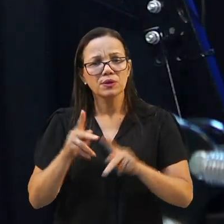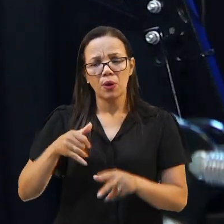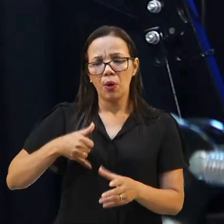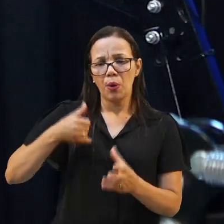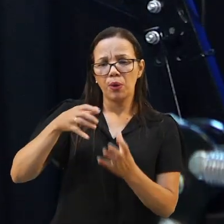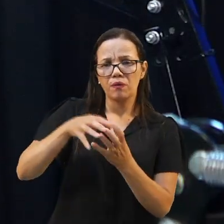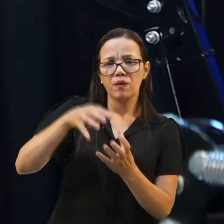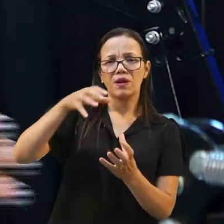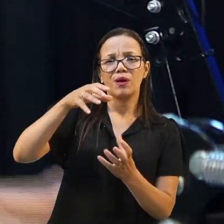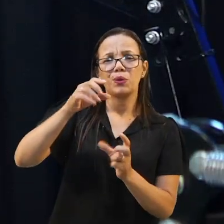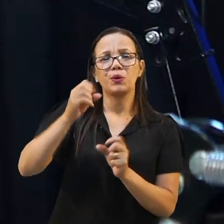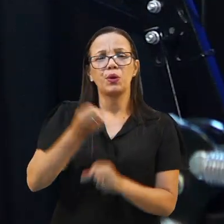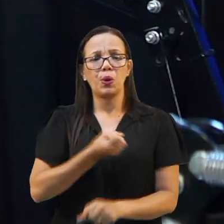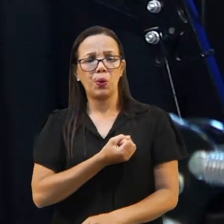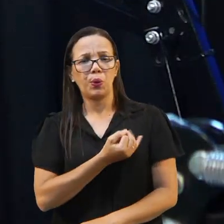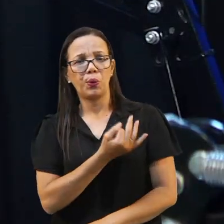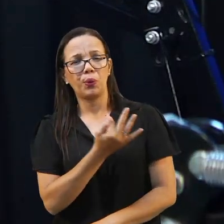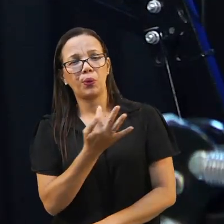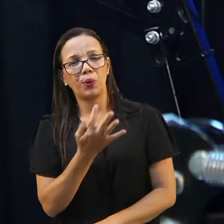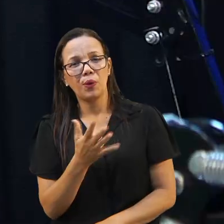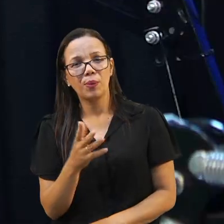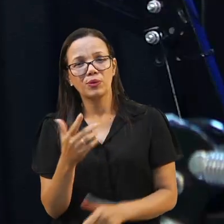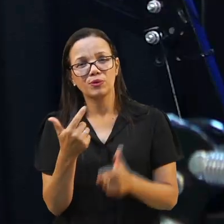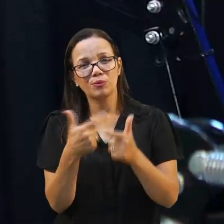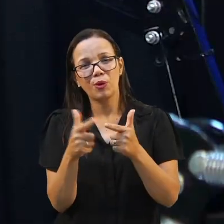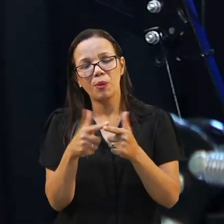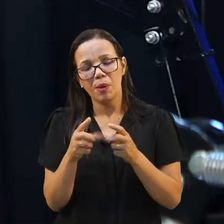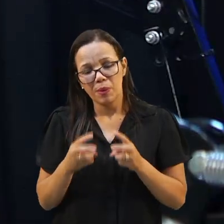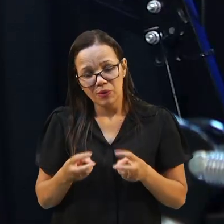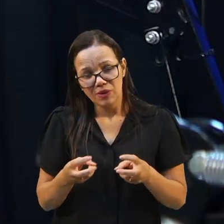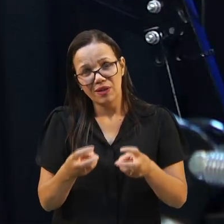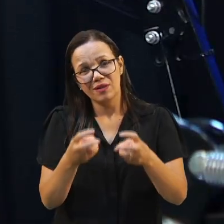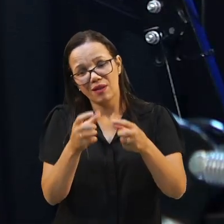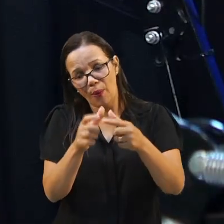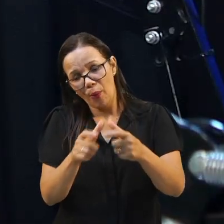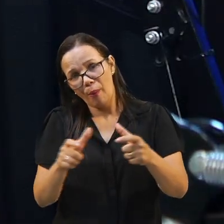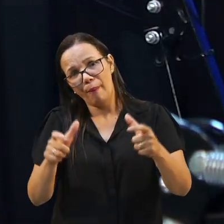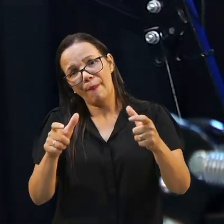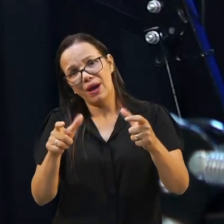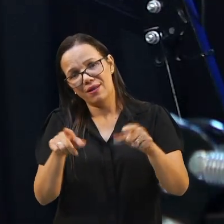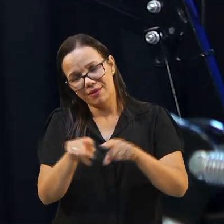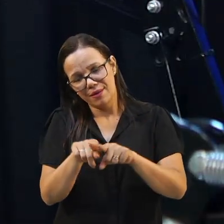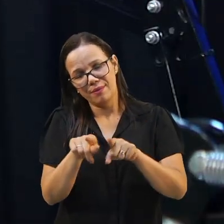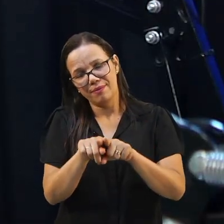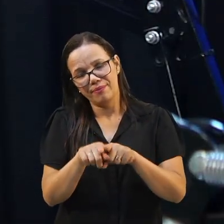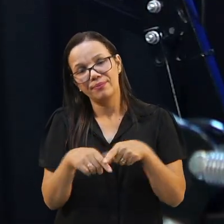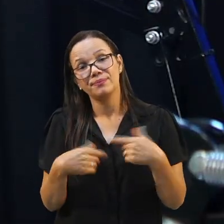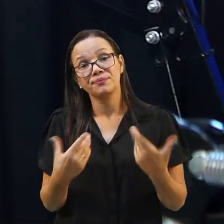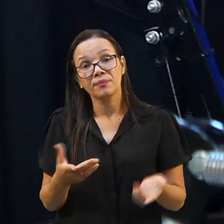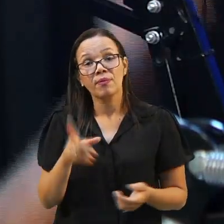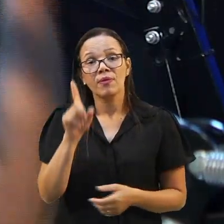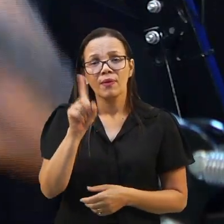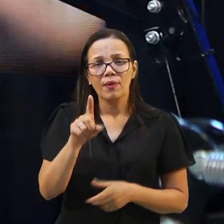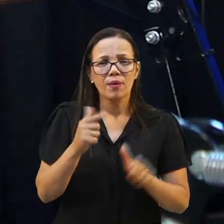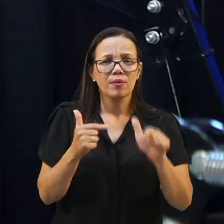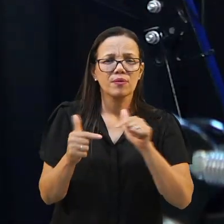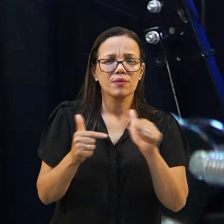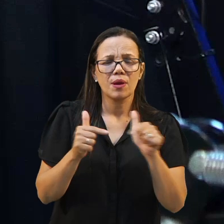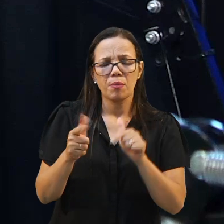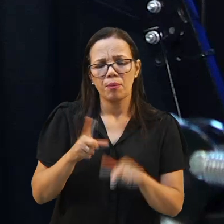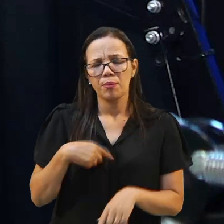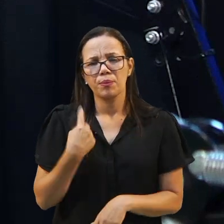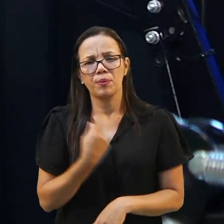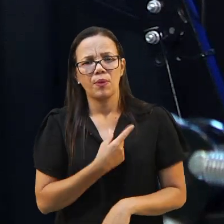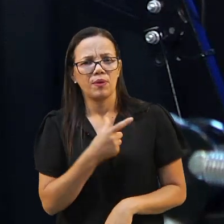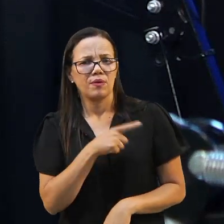o número de casos de câncer aumenta, né? Então, é um trabalho que a gente tem